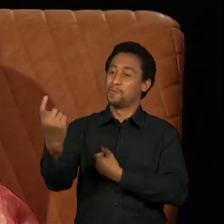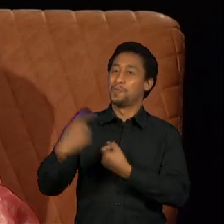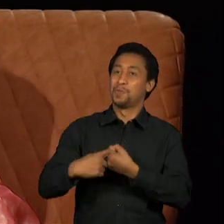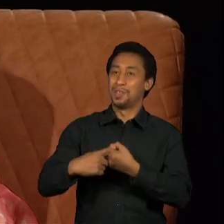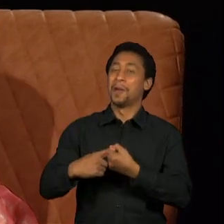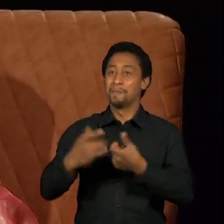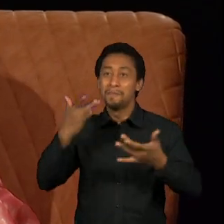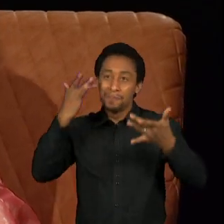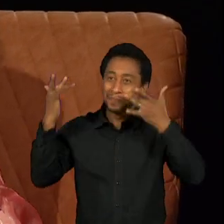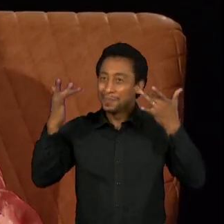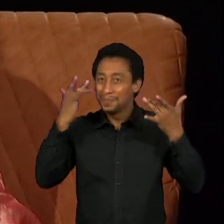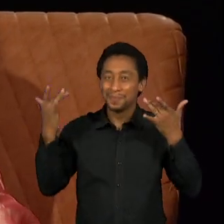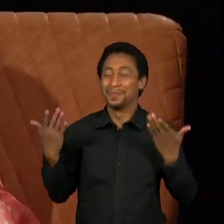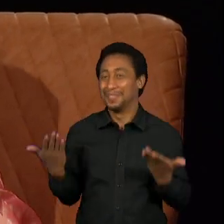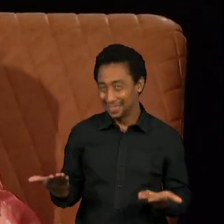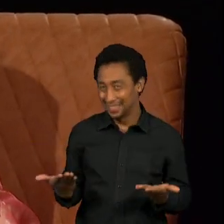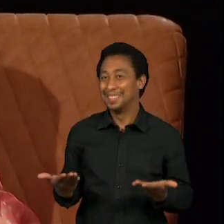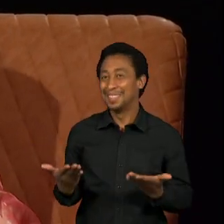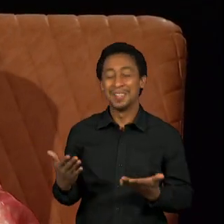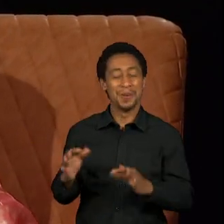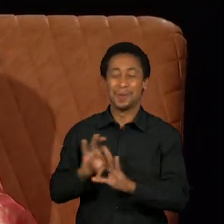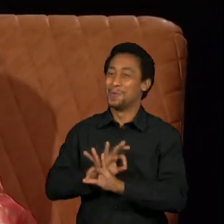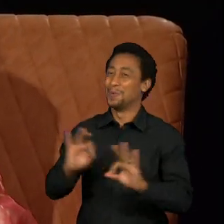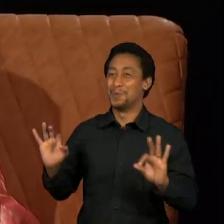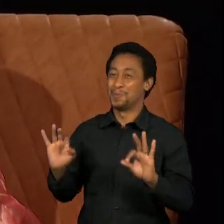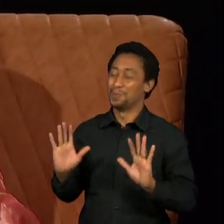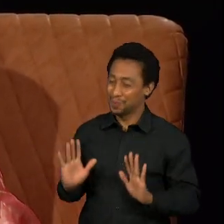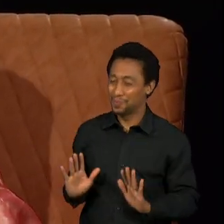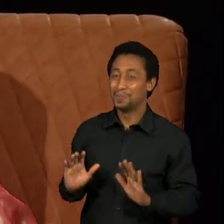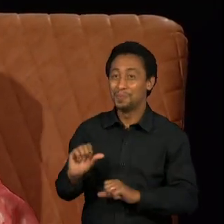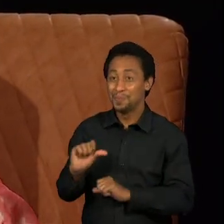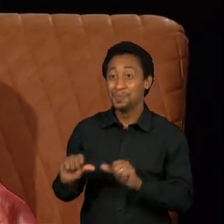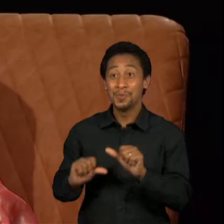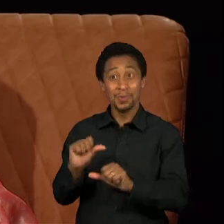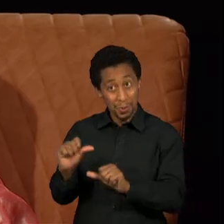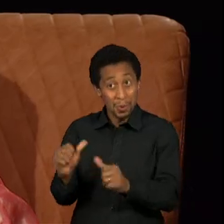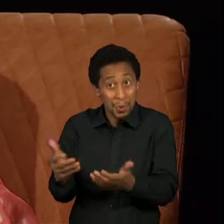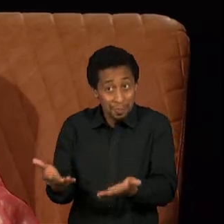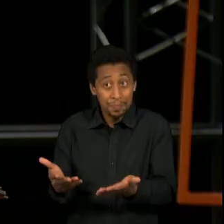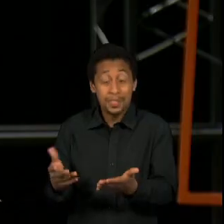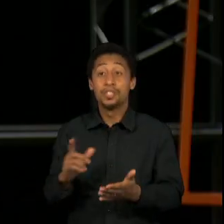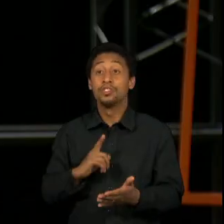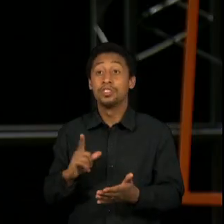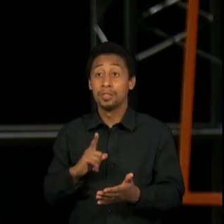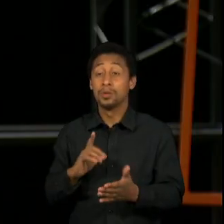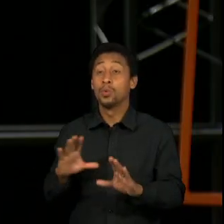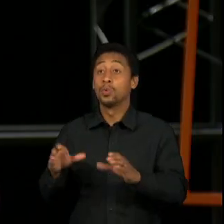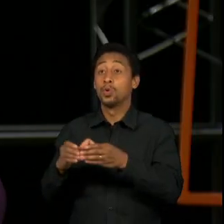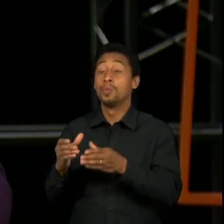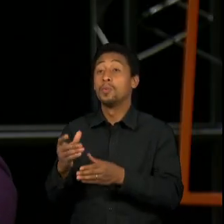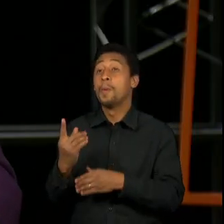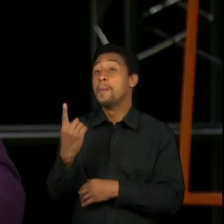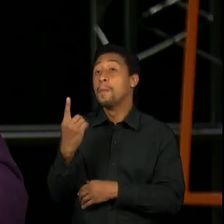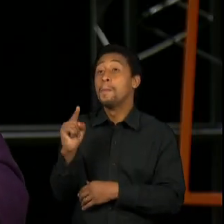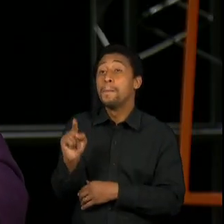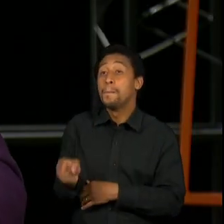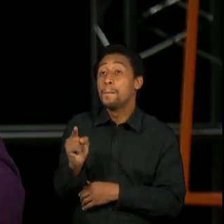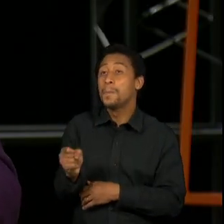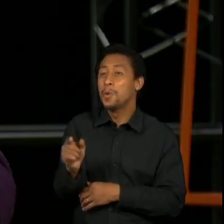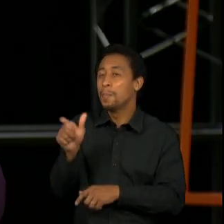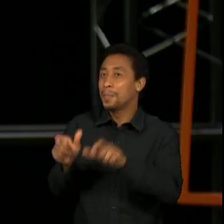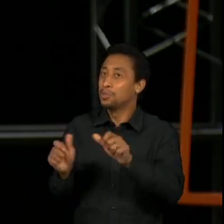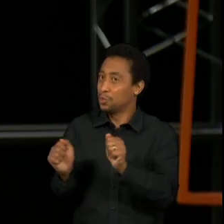Monique, danatinha, né, montou de novo, e nós tínhamos 1000 pessoas por noite. Um último